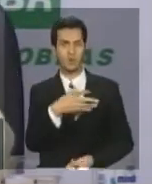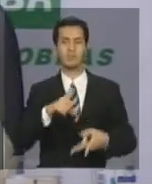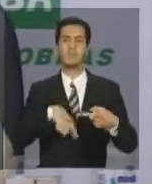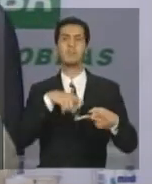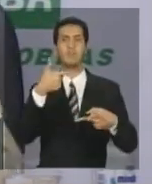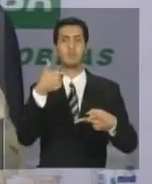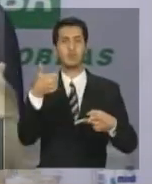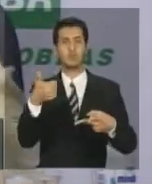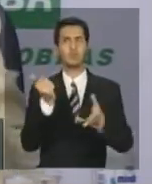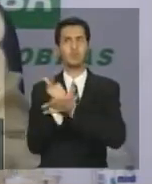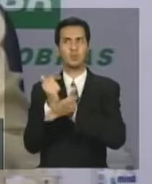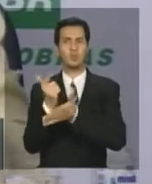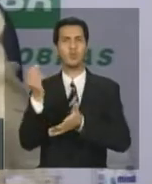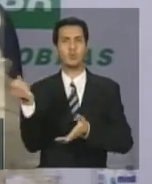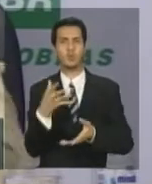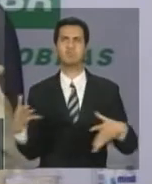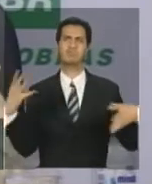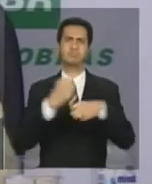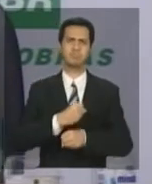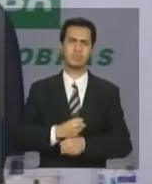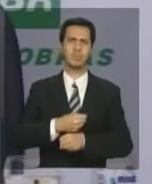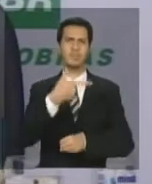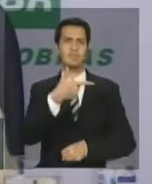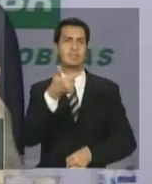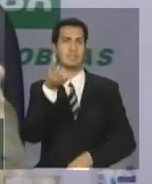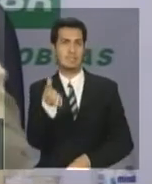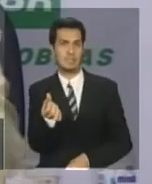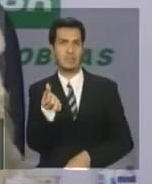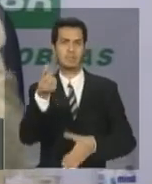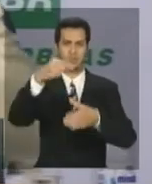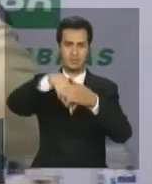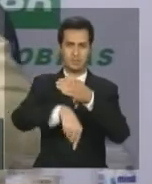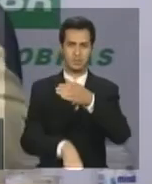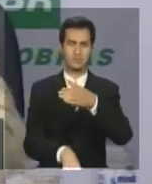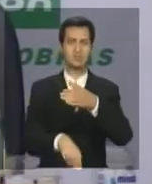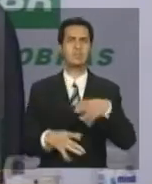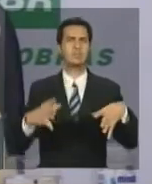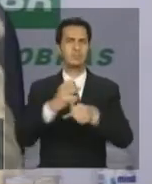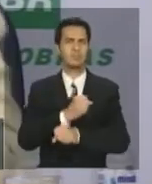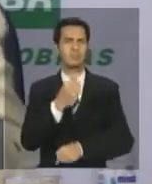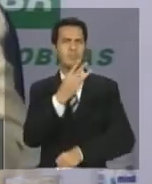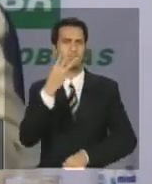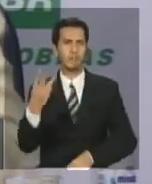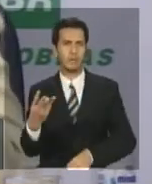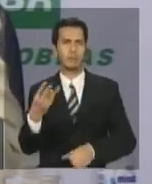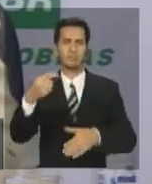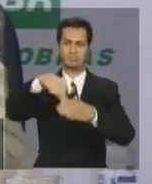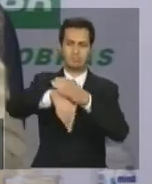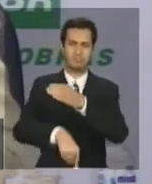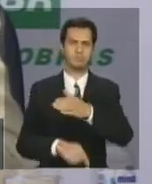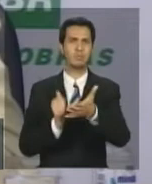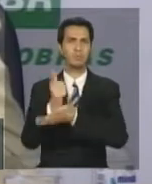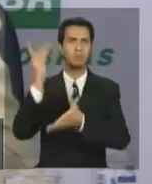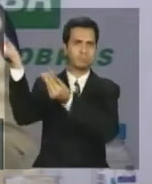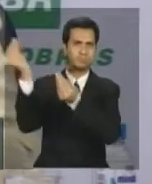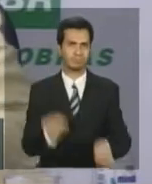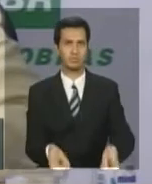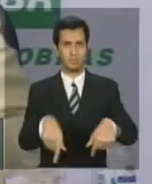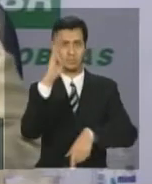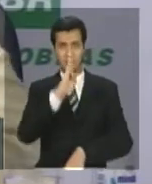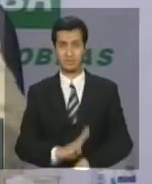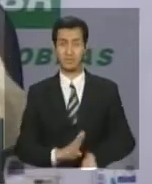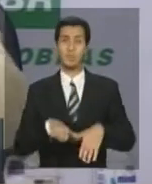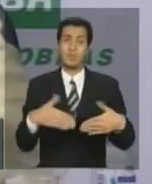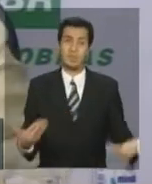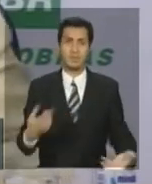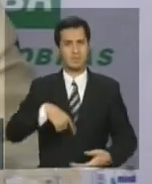depois mais 5. Então, dá 21 mais 5, dá 26, mais 7, 33. Então, essa discussão do conteúdo local,